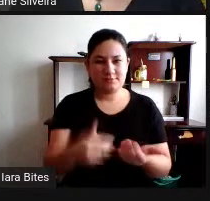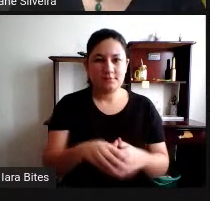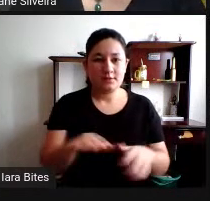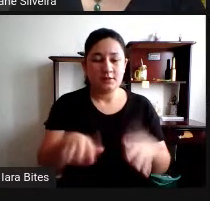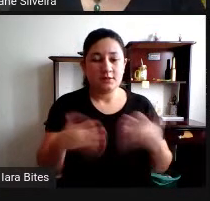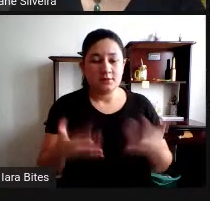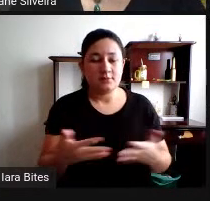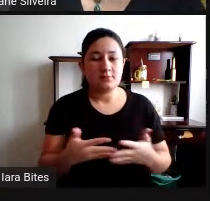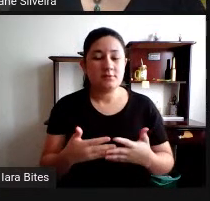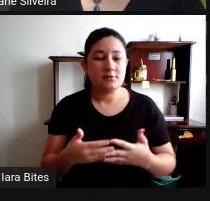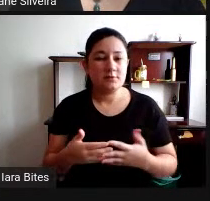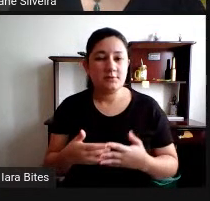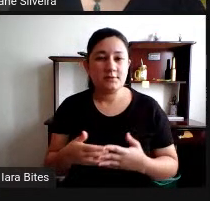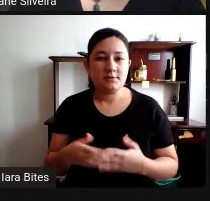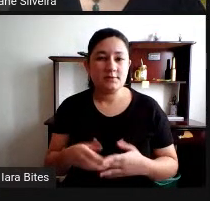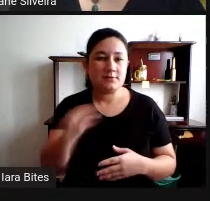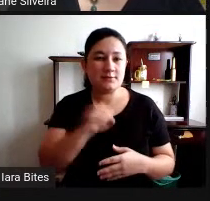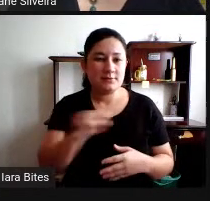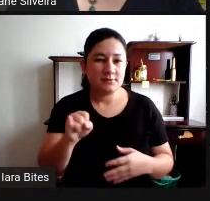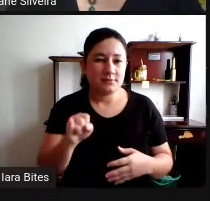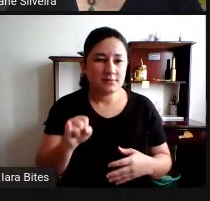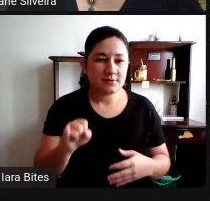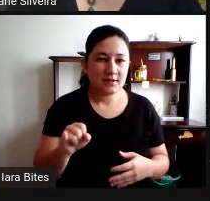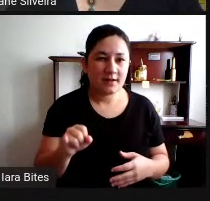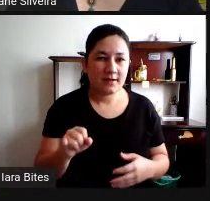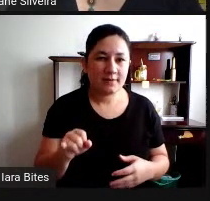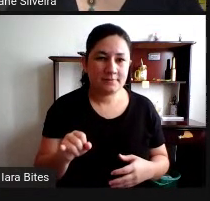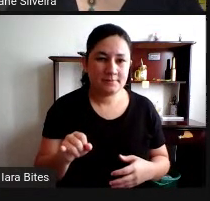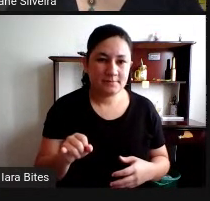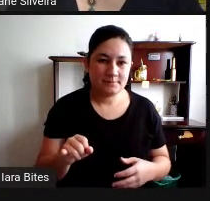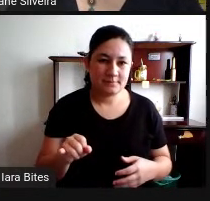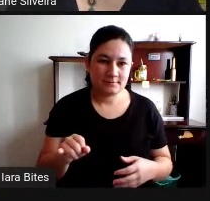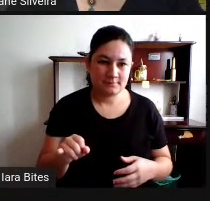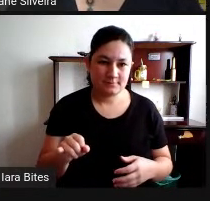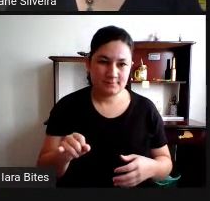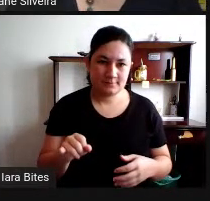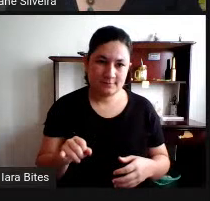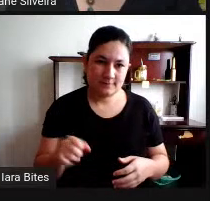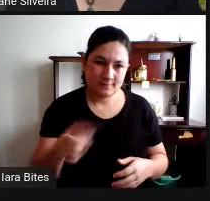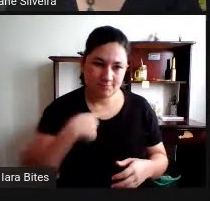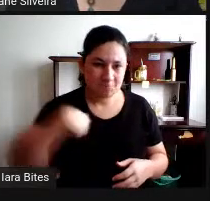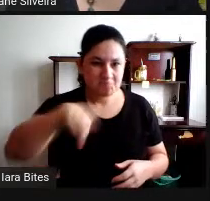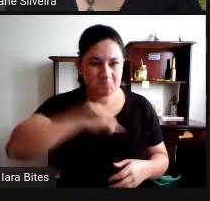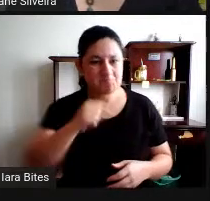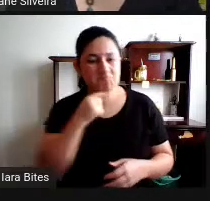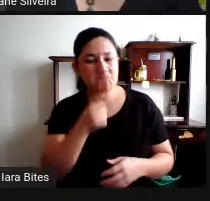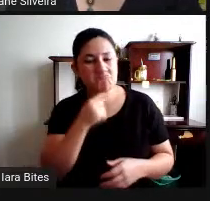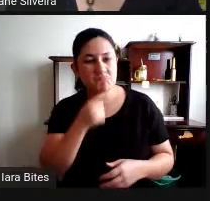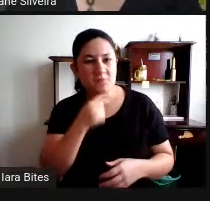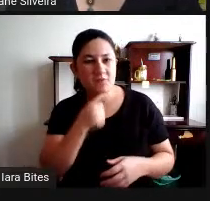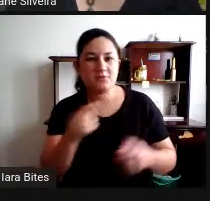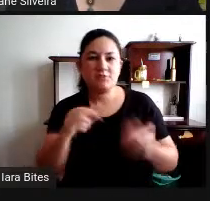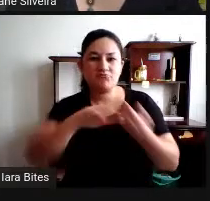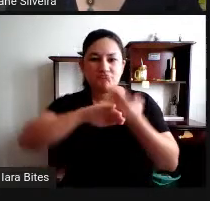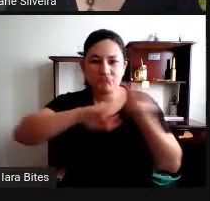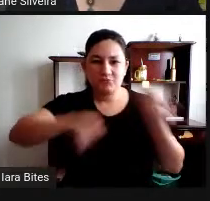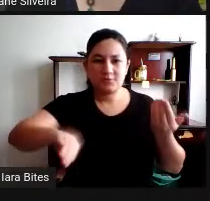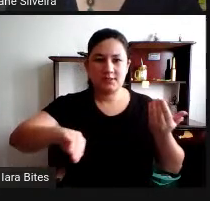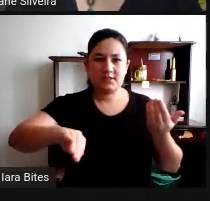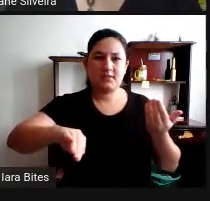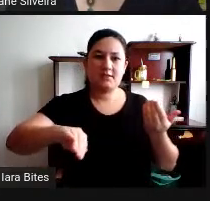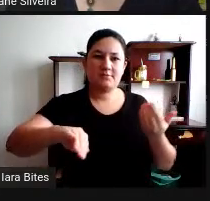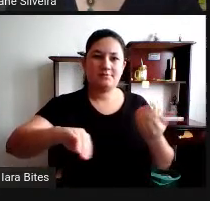assim, talvez fosse prudente não descuidar da distância que separa os dois autores, que aparentemente não eram da mesma larva